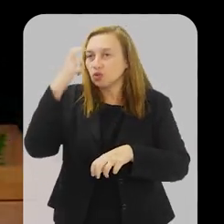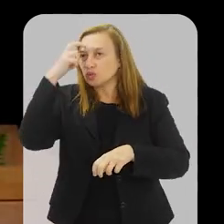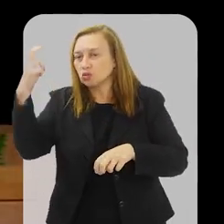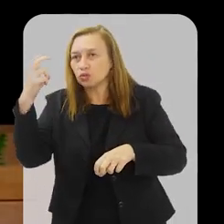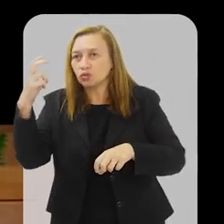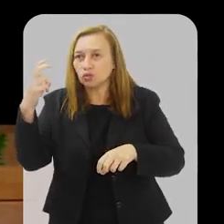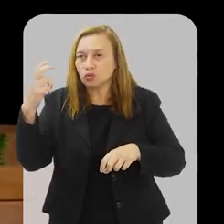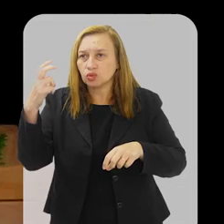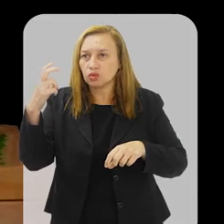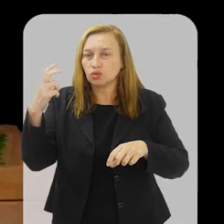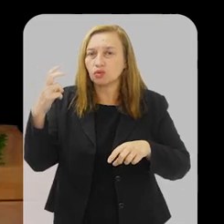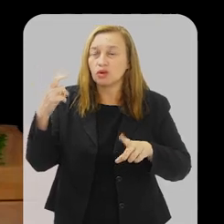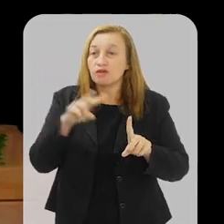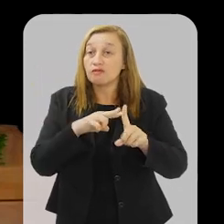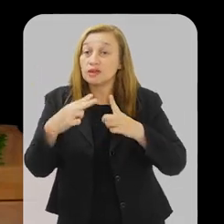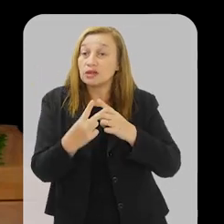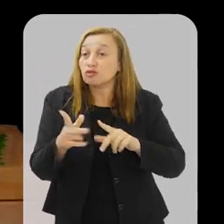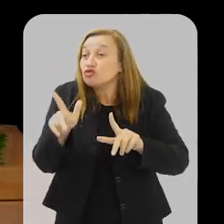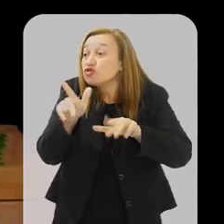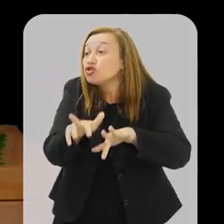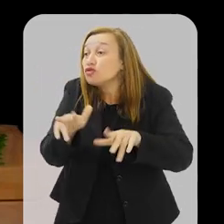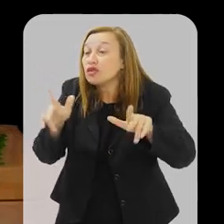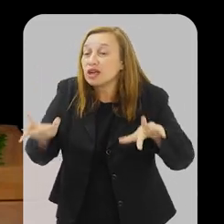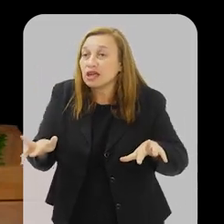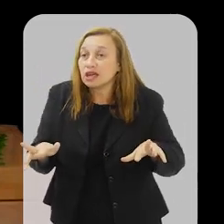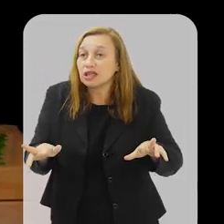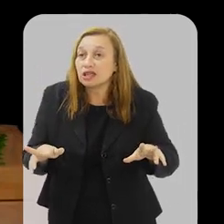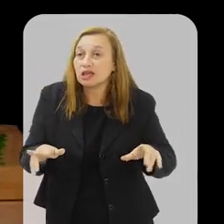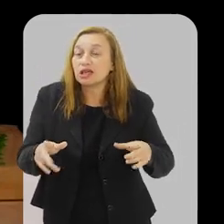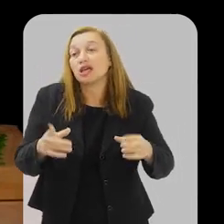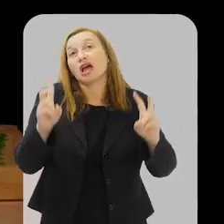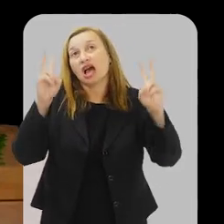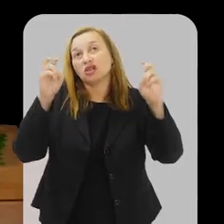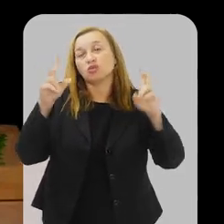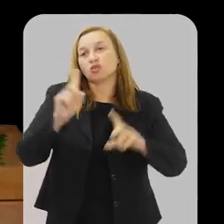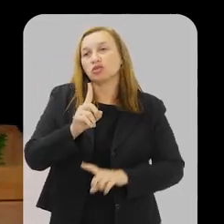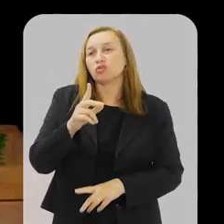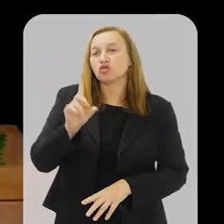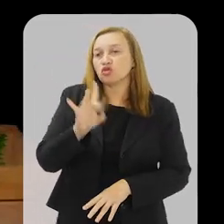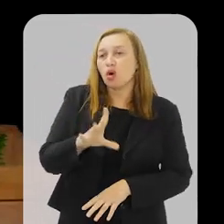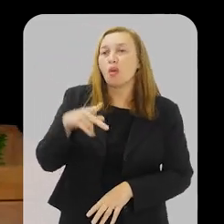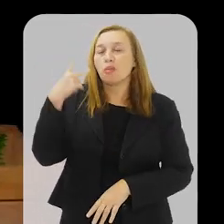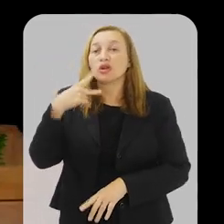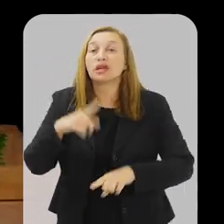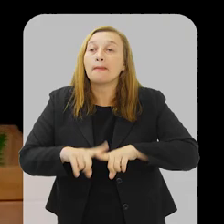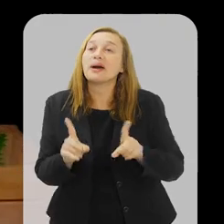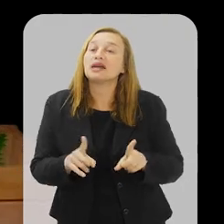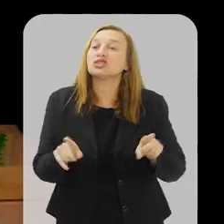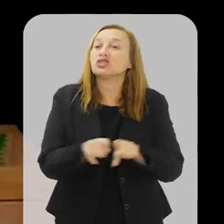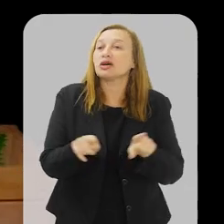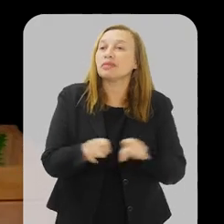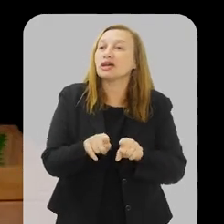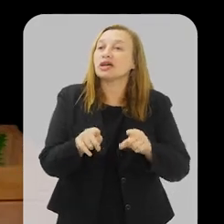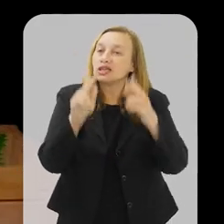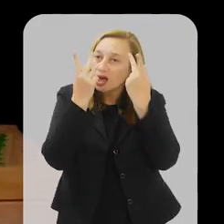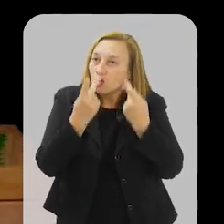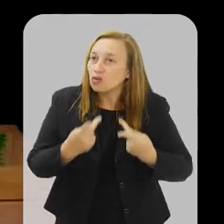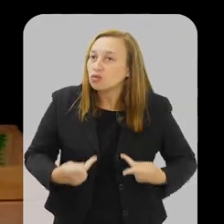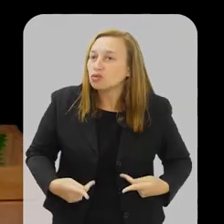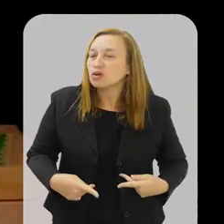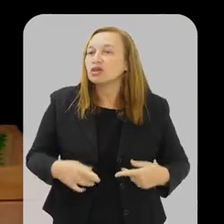países com as suas culturas com a sua forma de enxergar todo não só a questão política mas também a questão